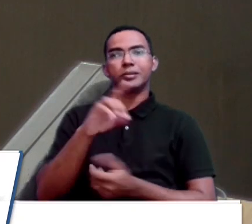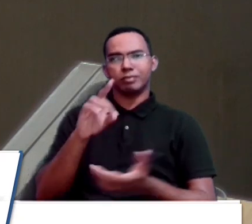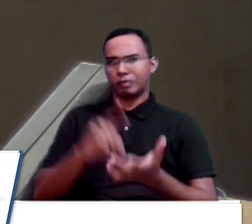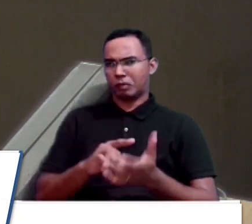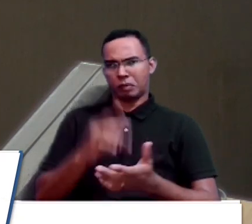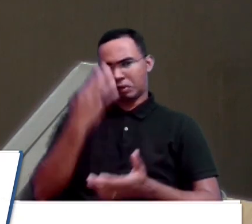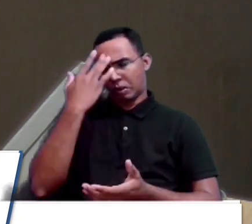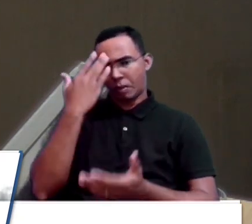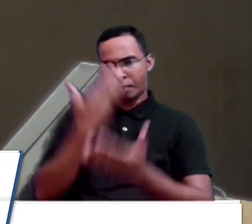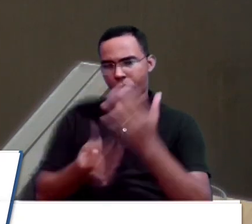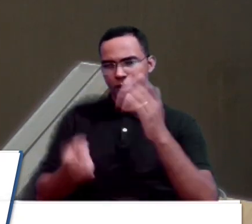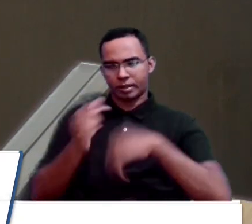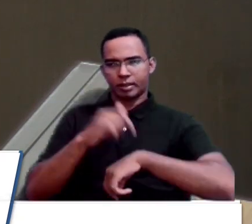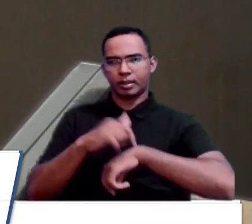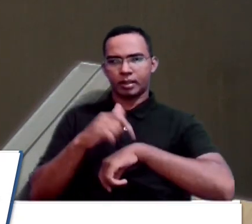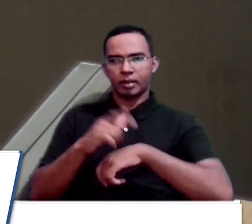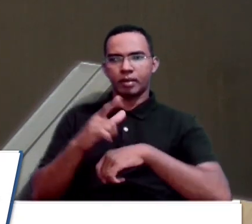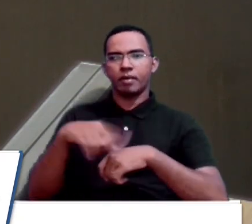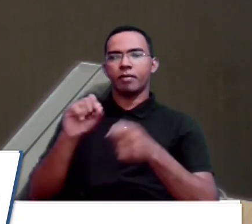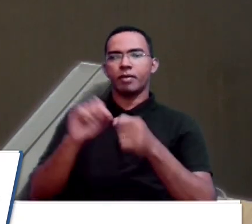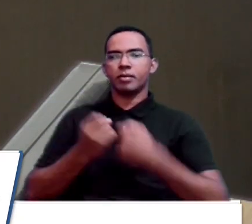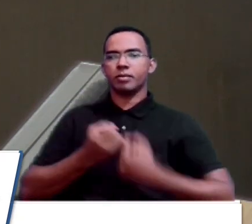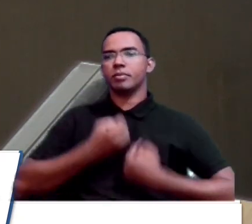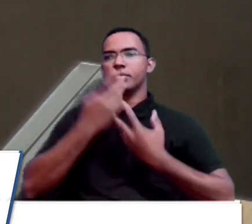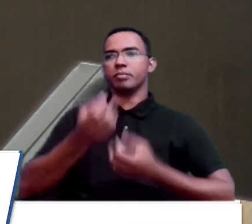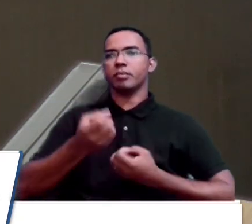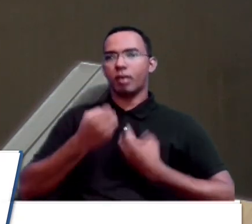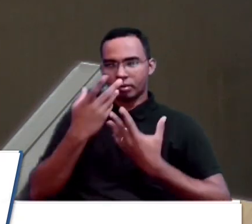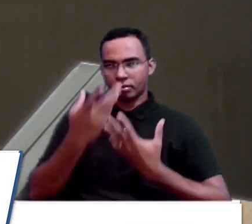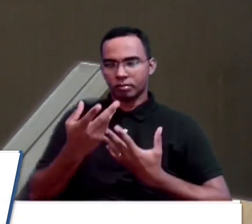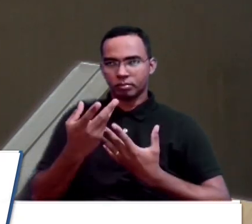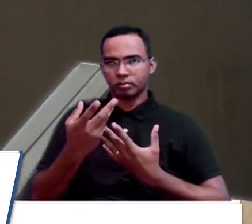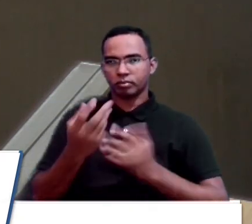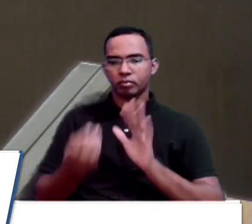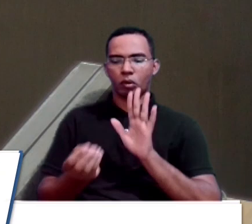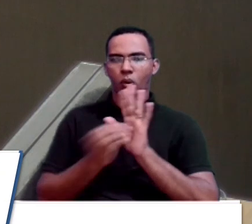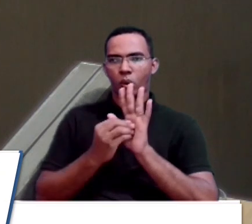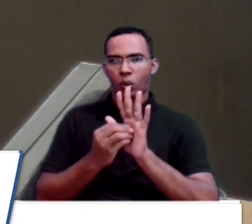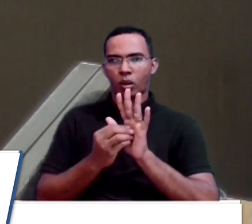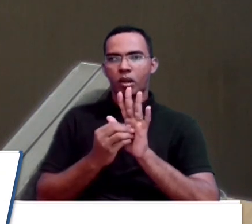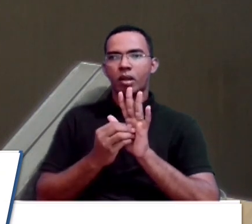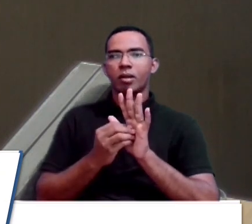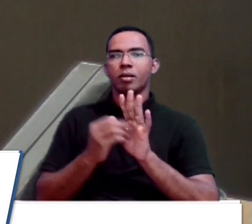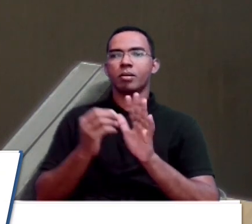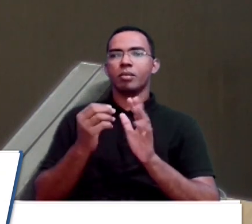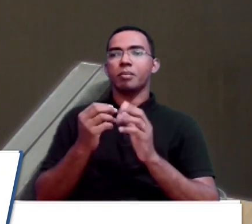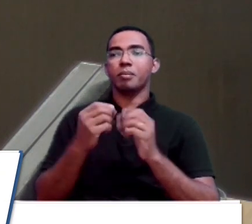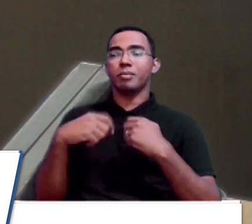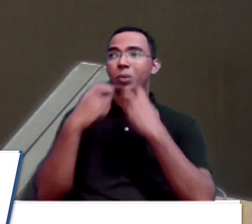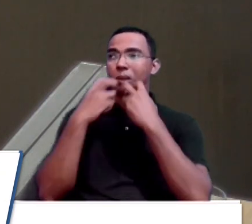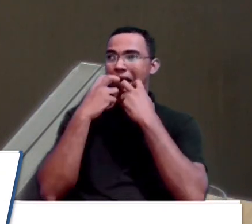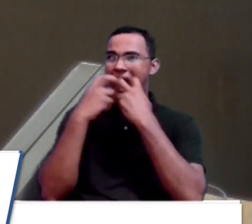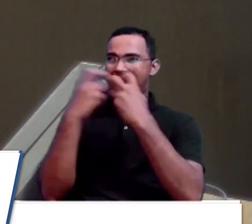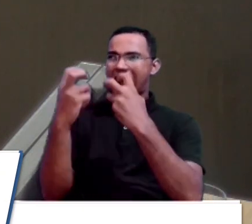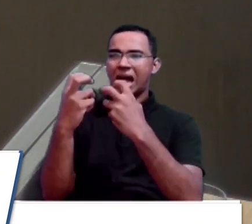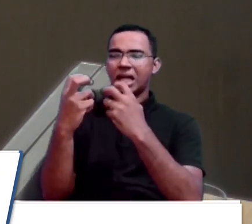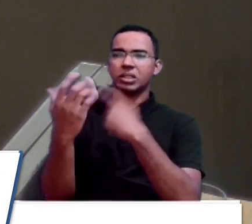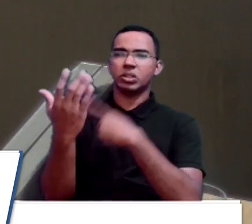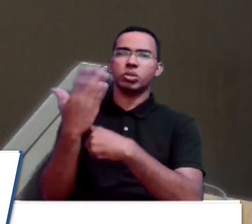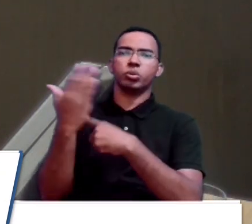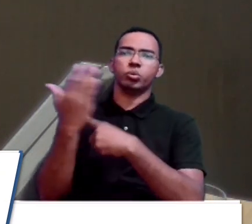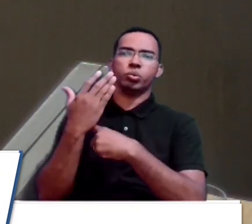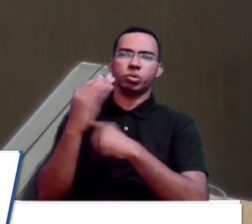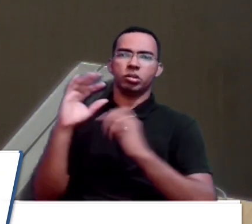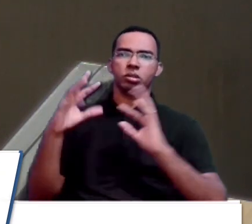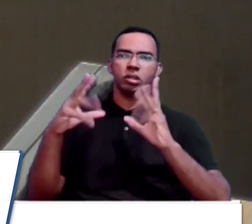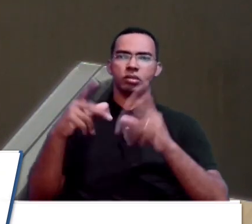perdendo tempo. Você está fazendo seu desabafo, colocando aqui, eu falo que é um grito de socorro. É um grito de socorro de todo mundo